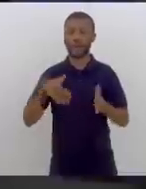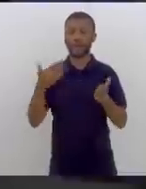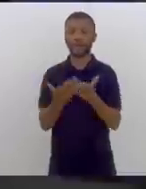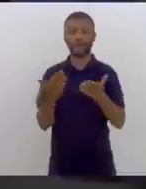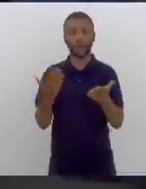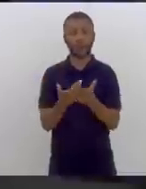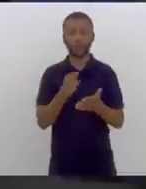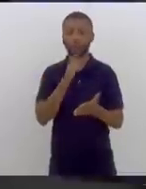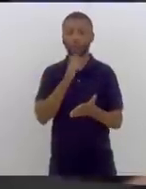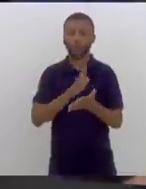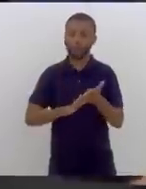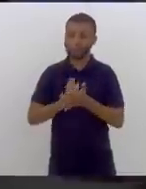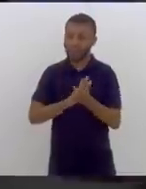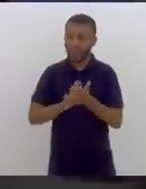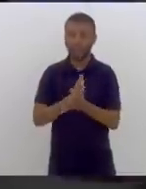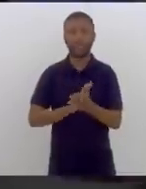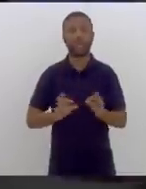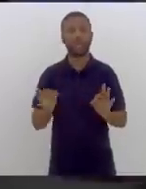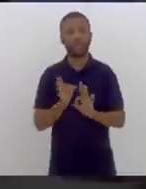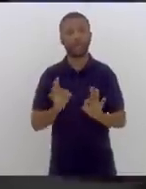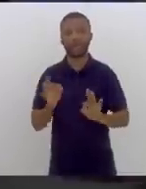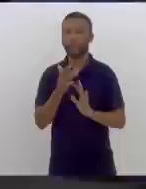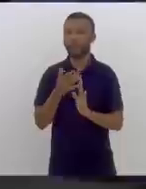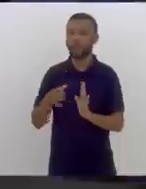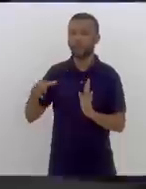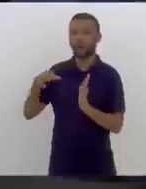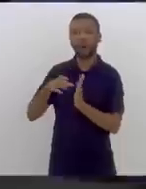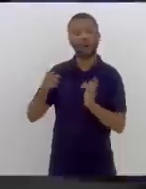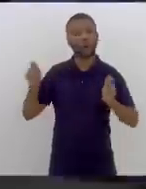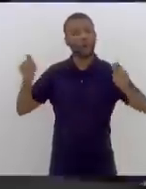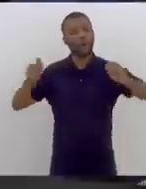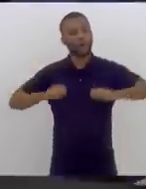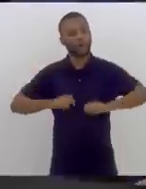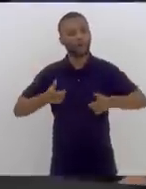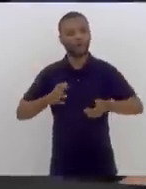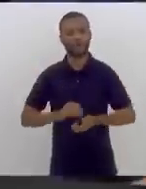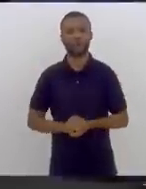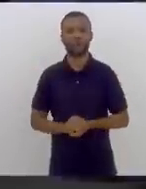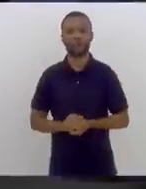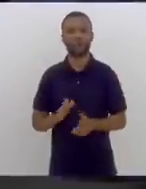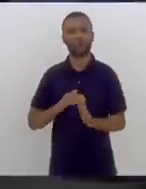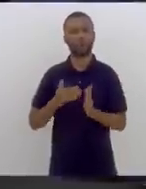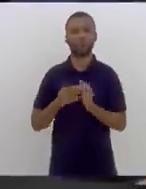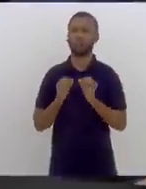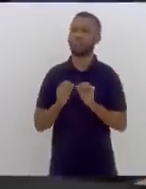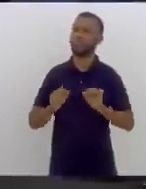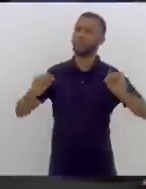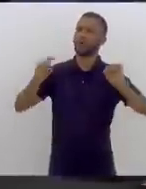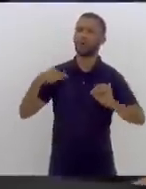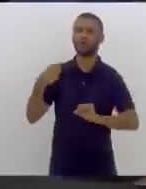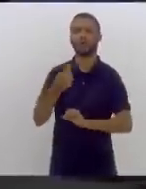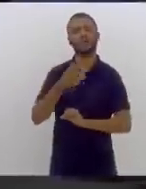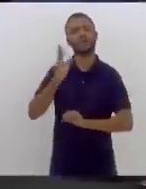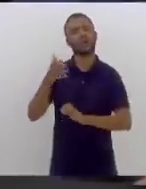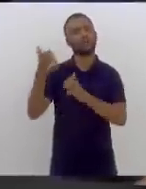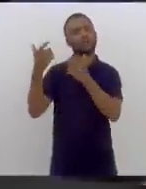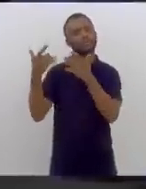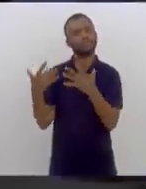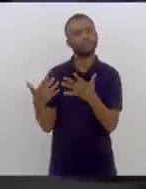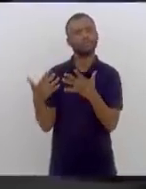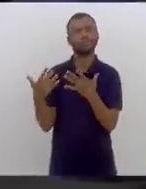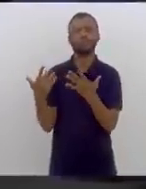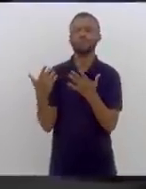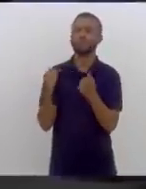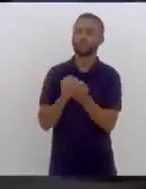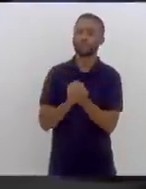hoje não foi dada pelos órgãos competentes e por todos aqueles com os quais nós já falamos Já falamos com